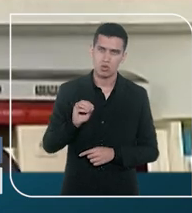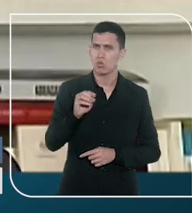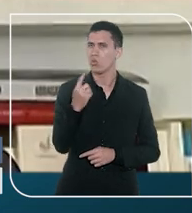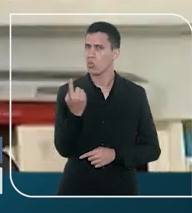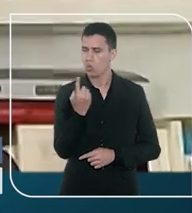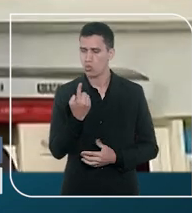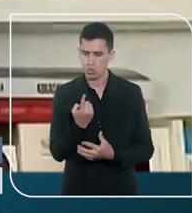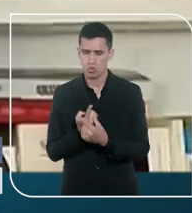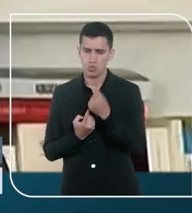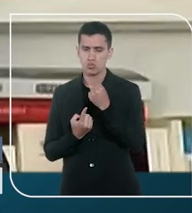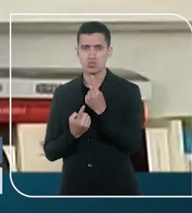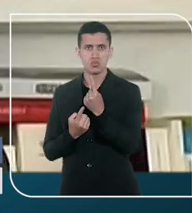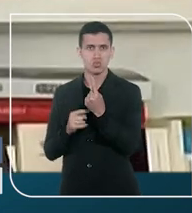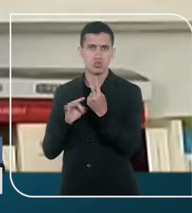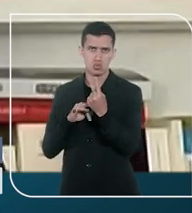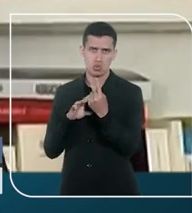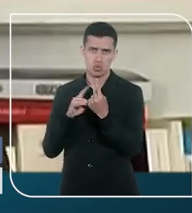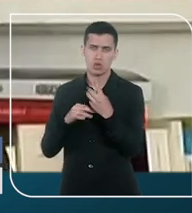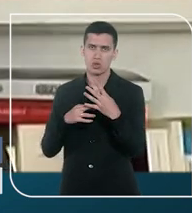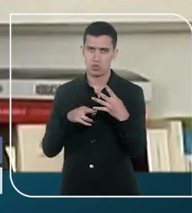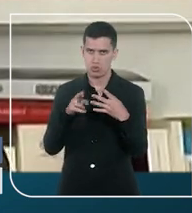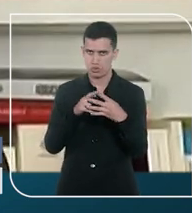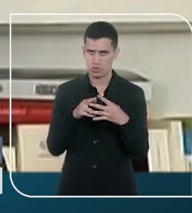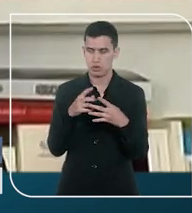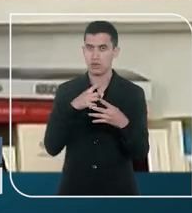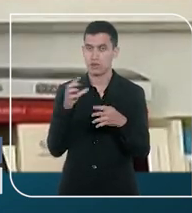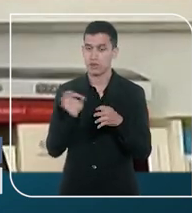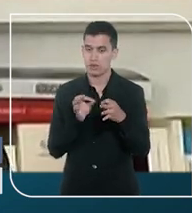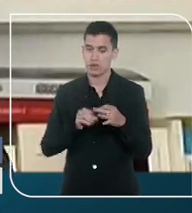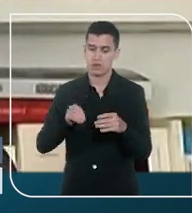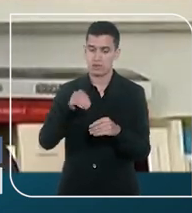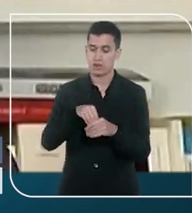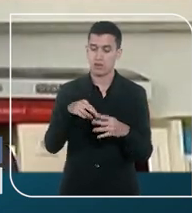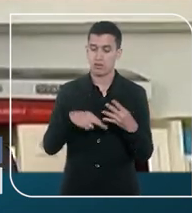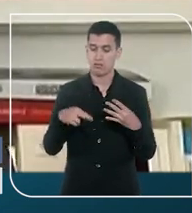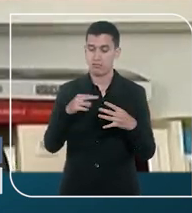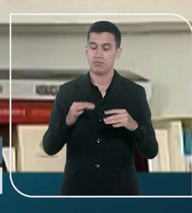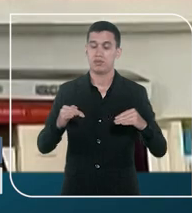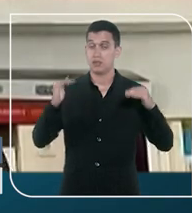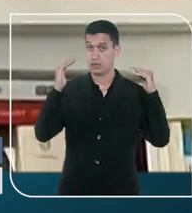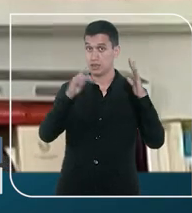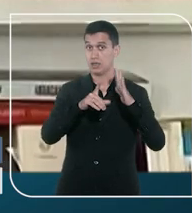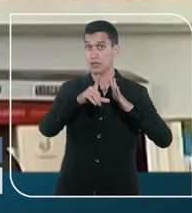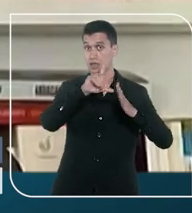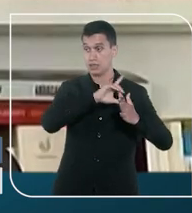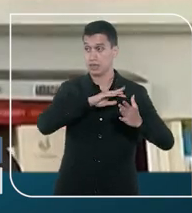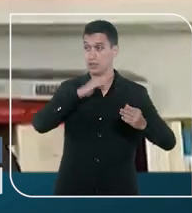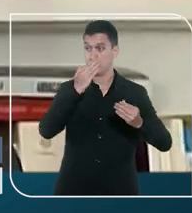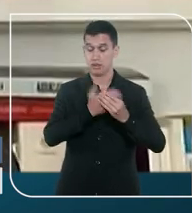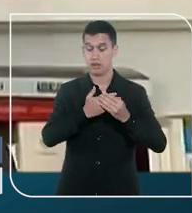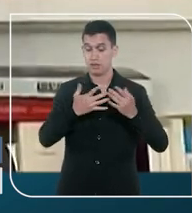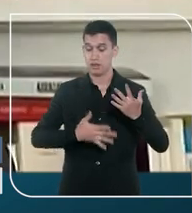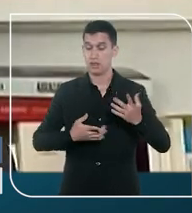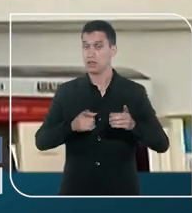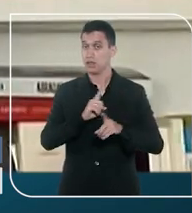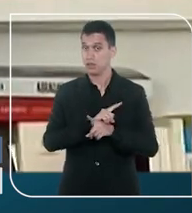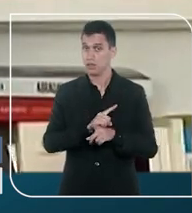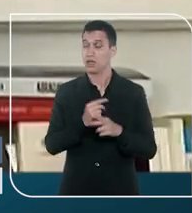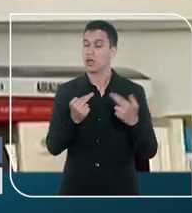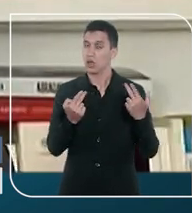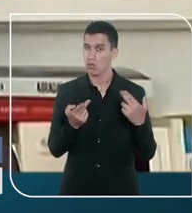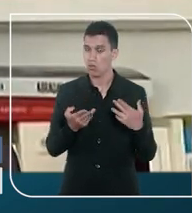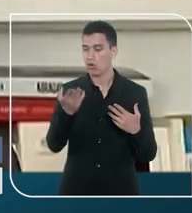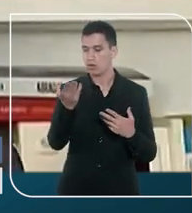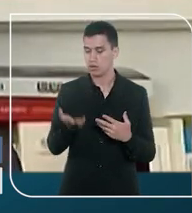singularidade recursal, a interposição de recurso extraordinário antes dos embargos de divergência pela mesma parte